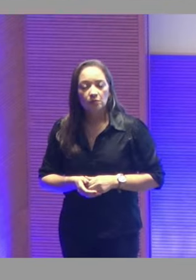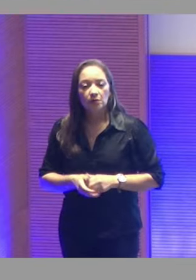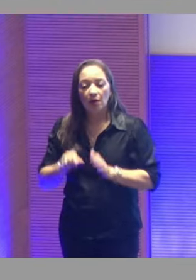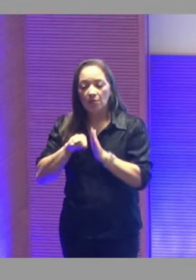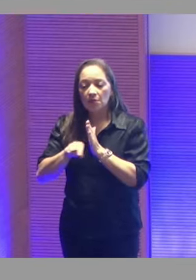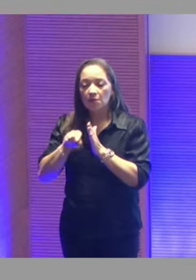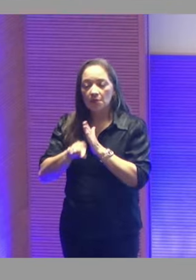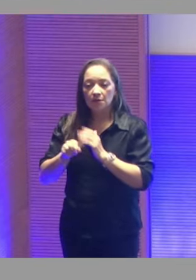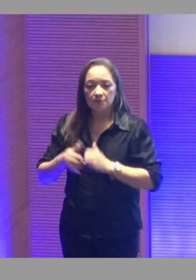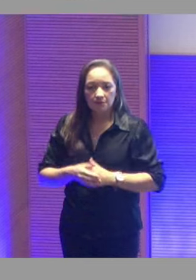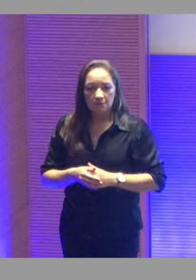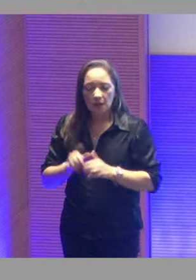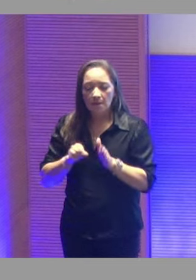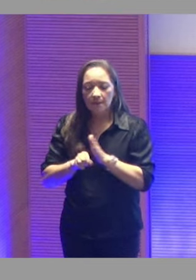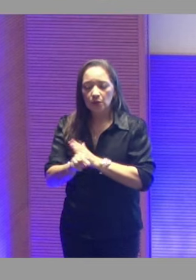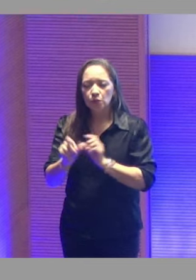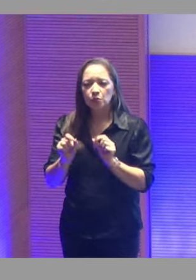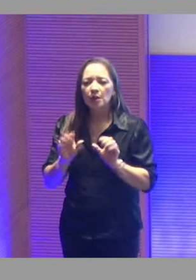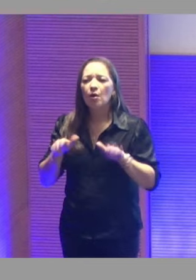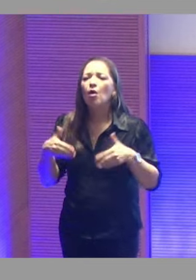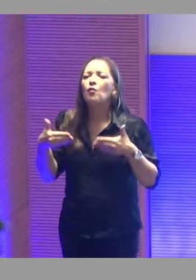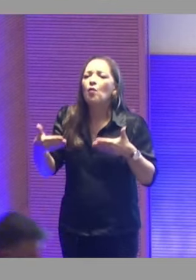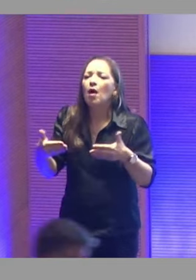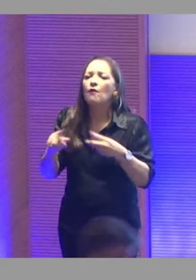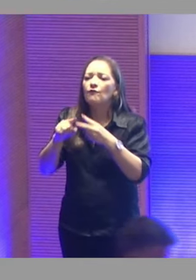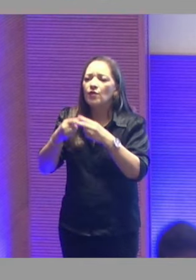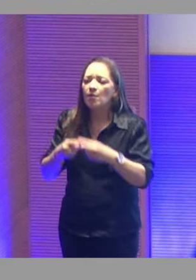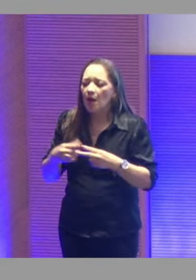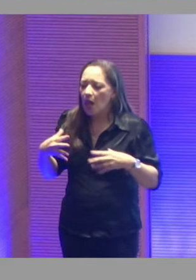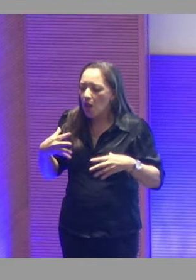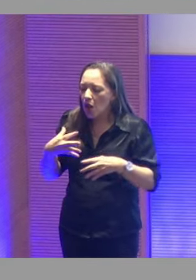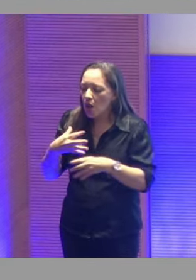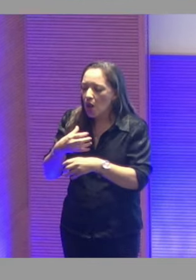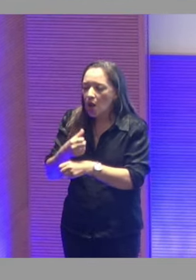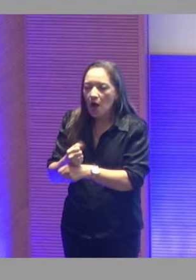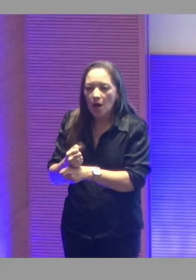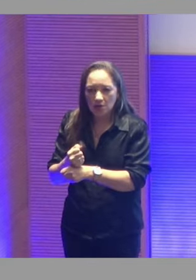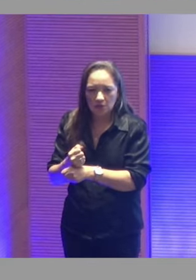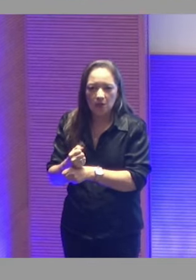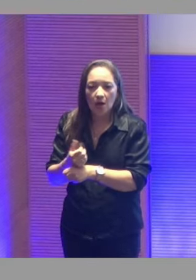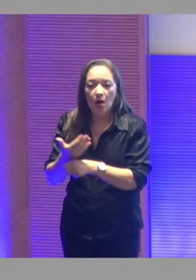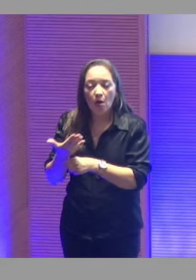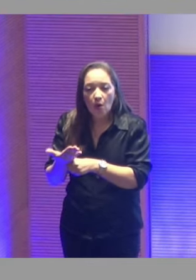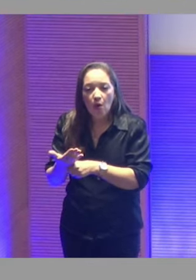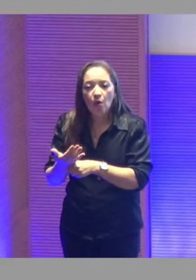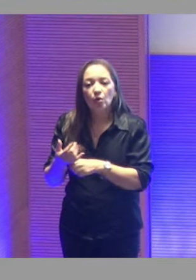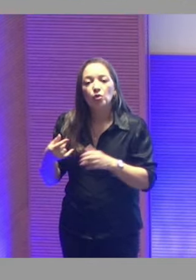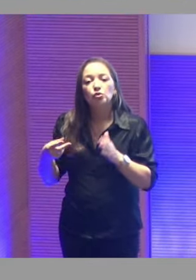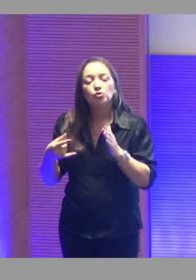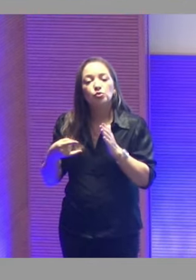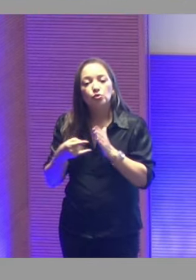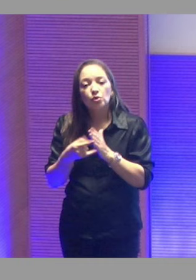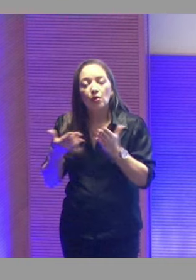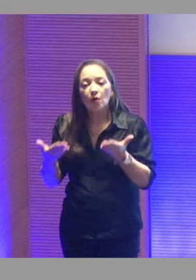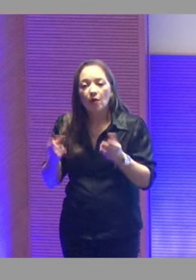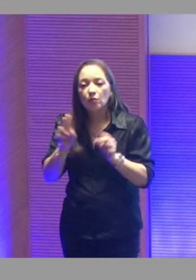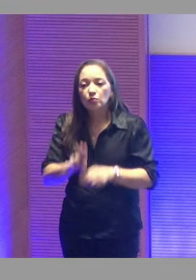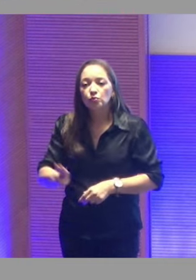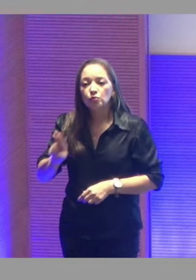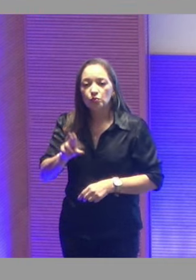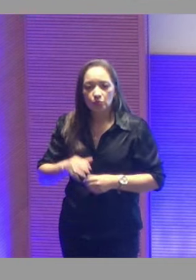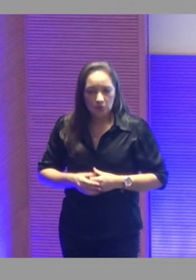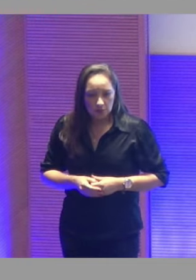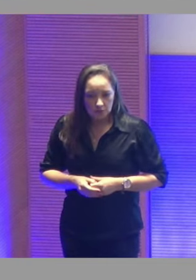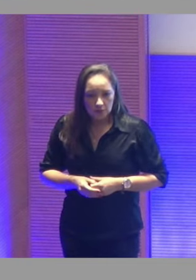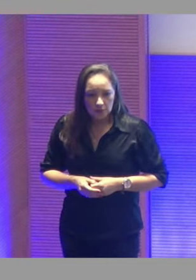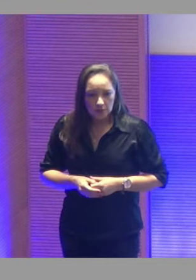que a gente sempre pergunta para entender é que ferramenta e de cálculo o software a organização utiliza eh para fazer e o cálculo dessas